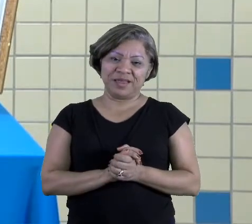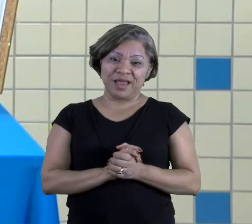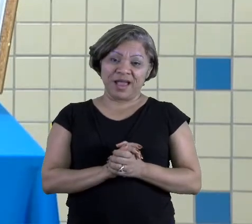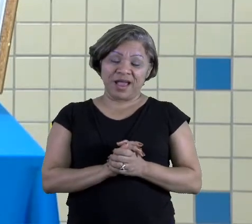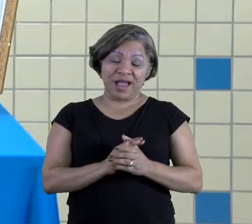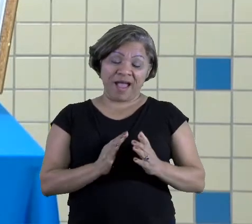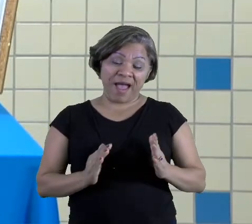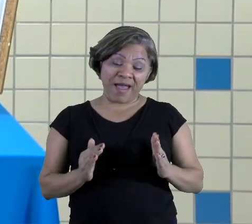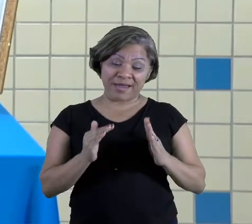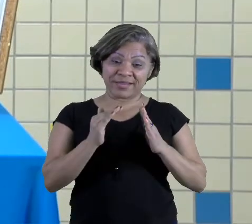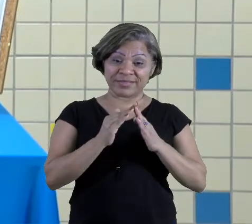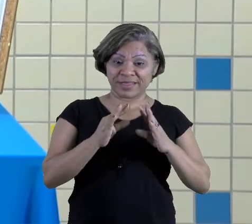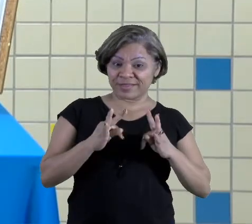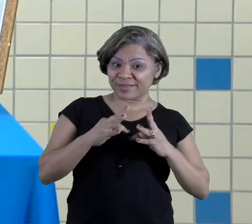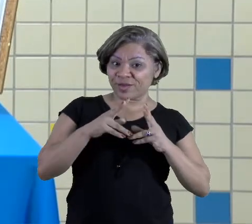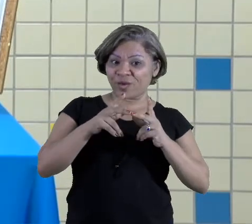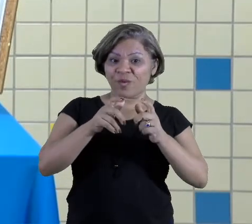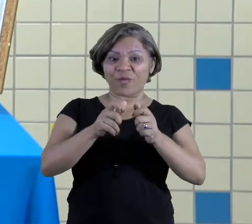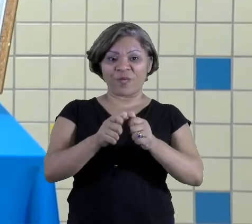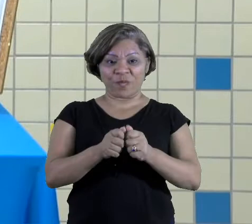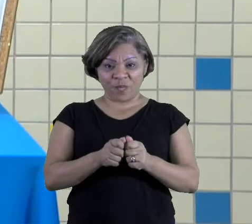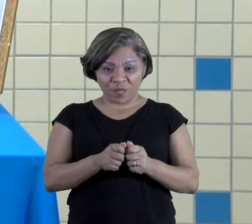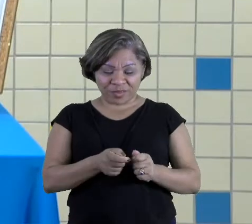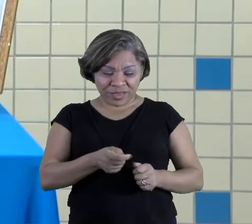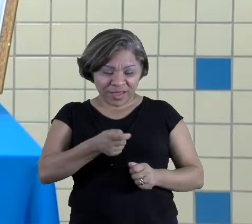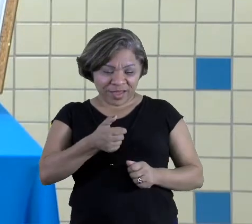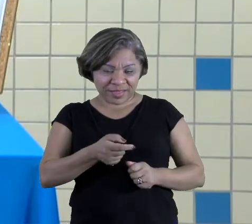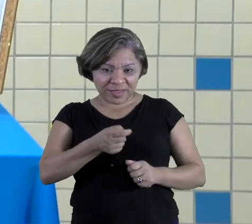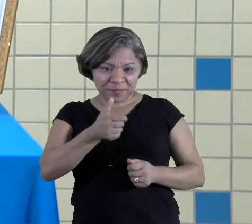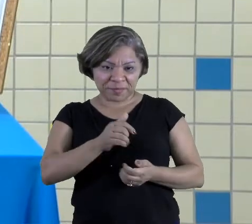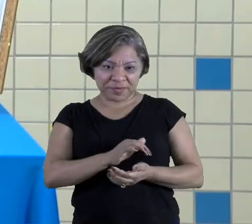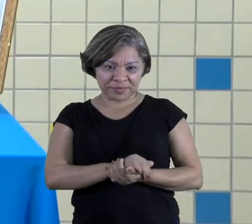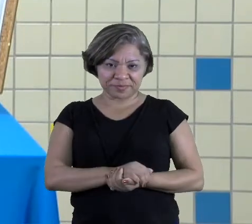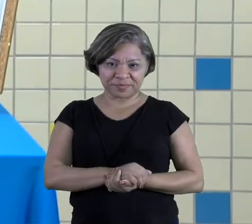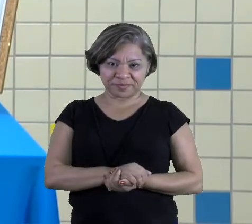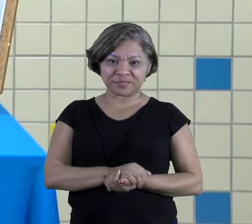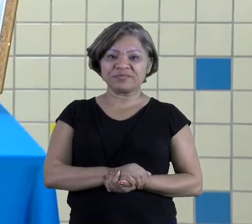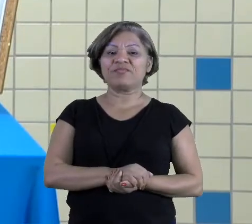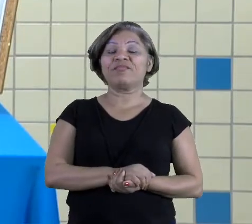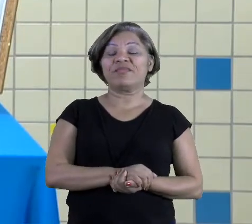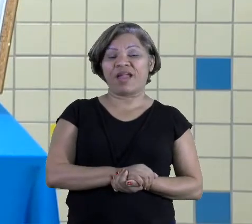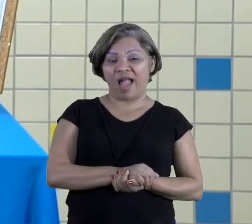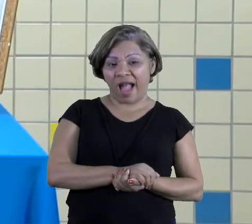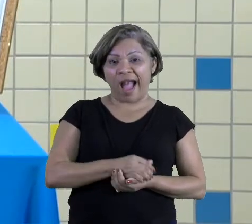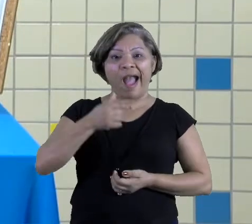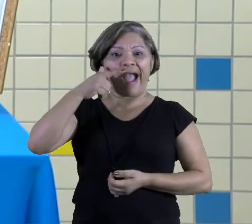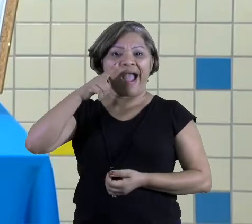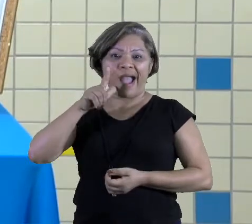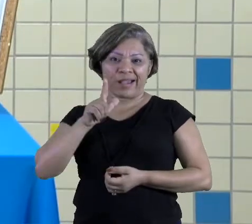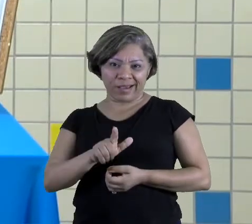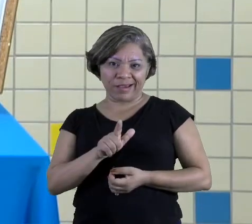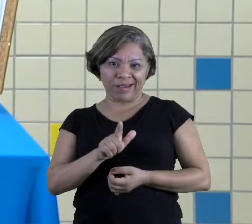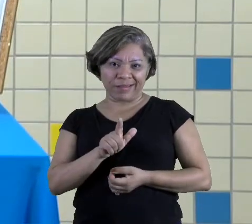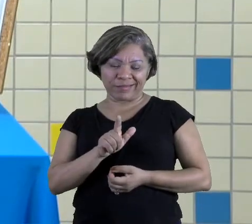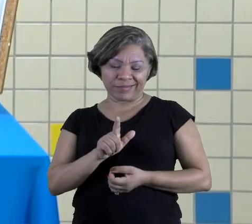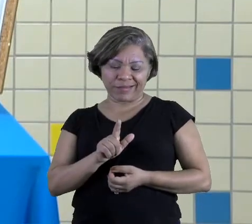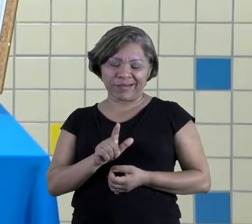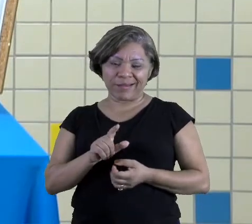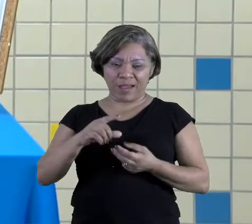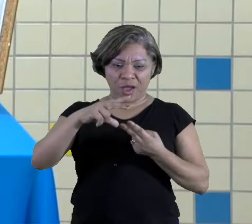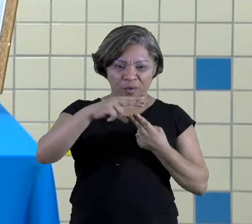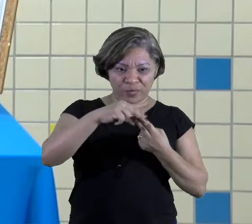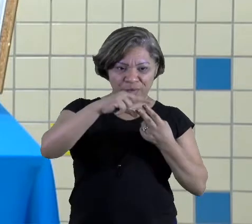tampinhas acabem. Vence o jogo aquele que fez o maior número de pares. Lembrando que é